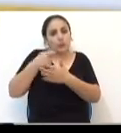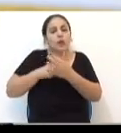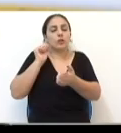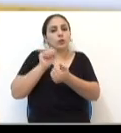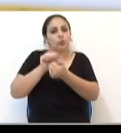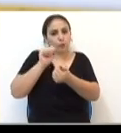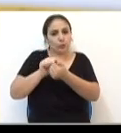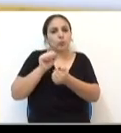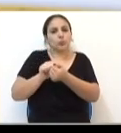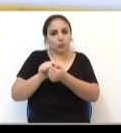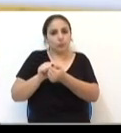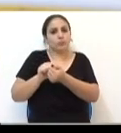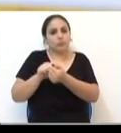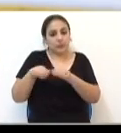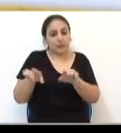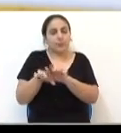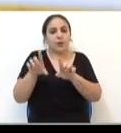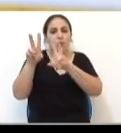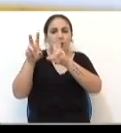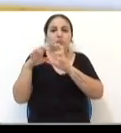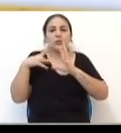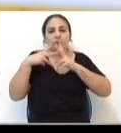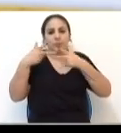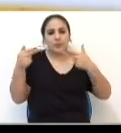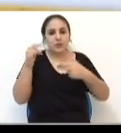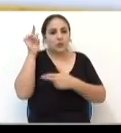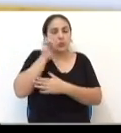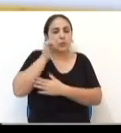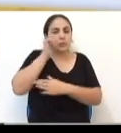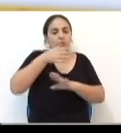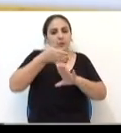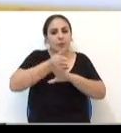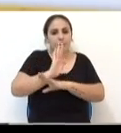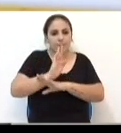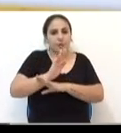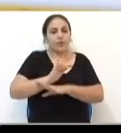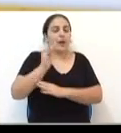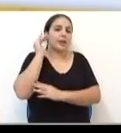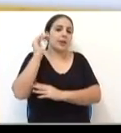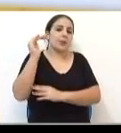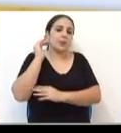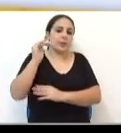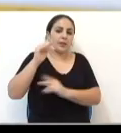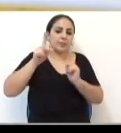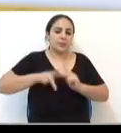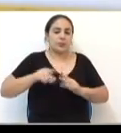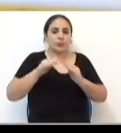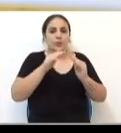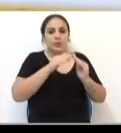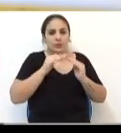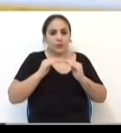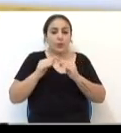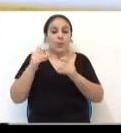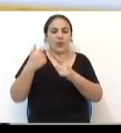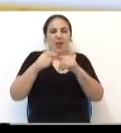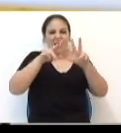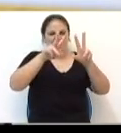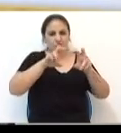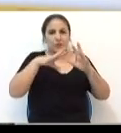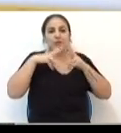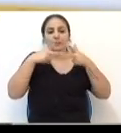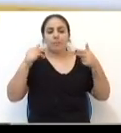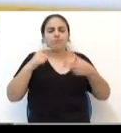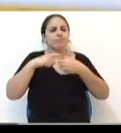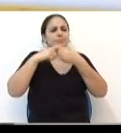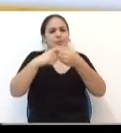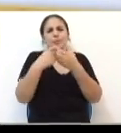bandeira junto com a causa animal, para que a gente consiga aprovar isso e dê tranquilidade aos moradores. E a causa animal a gente